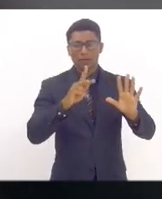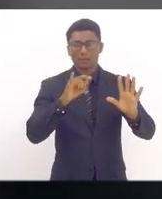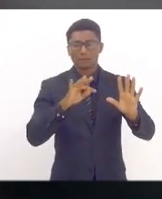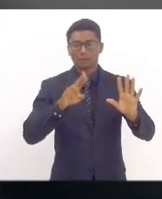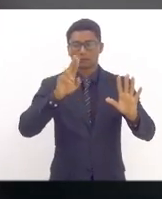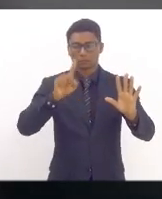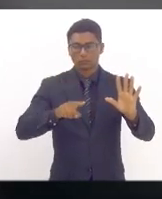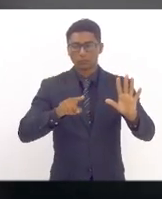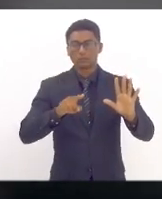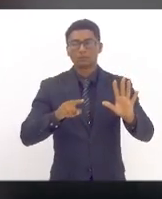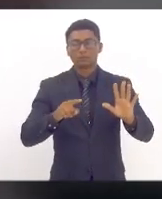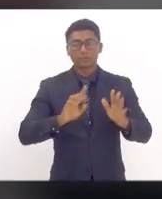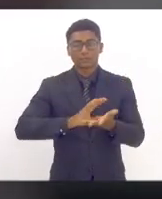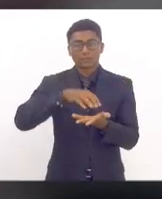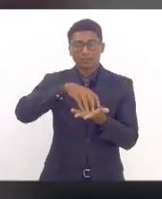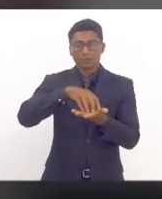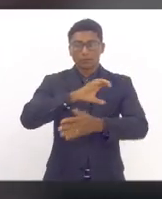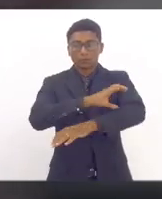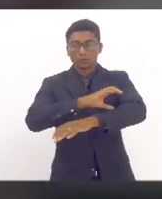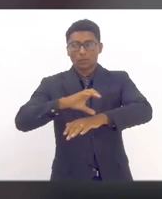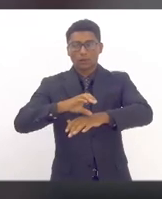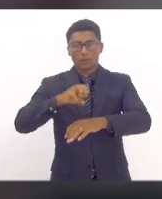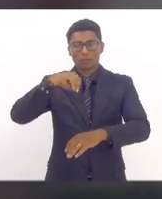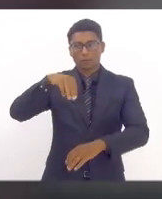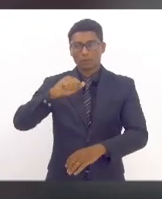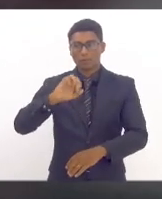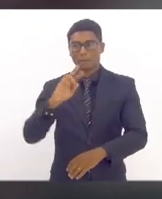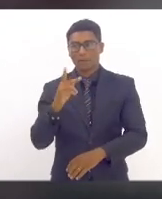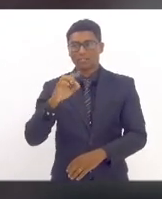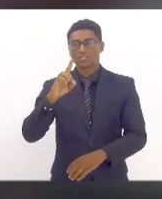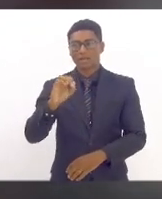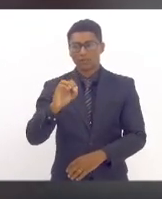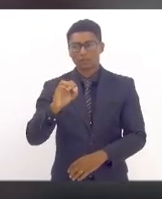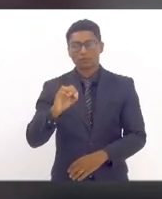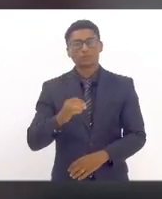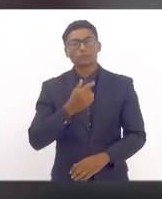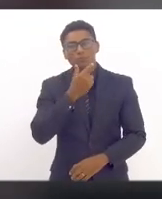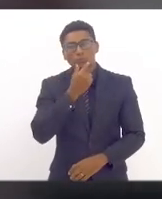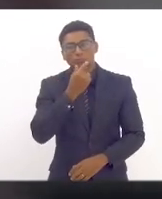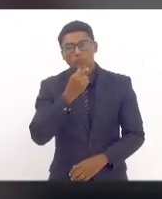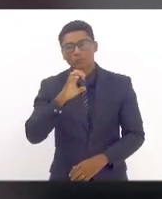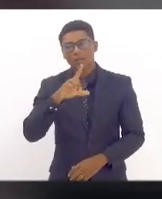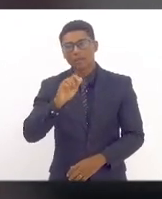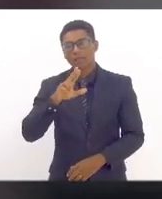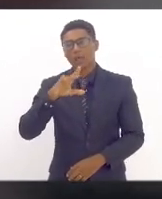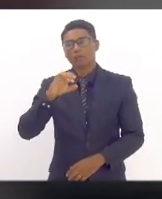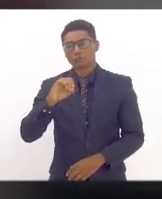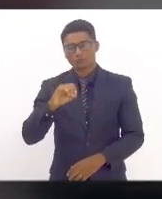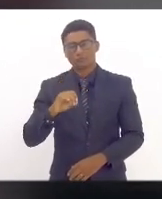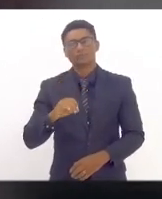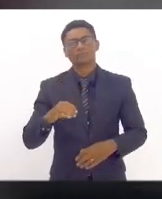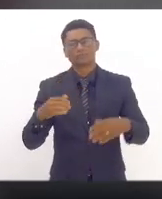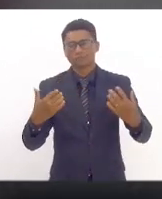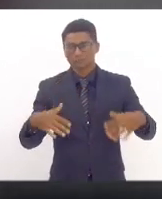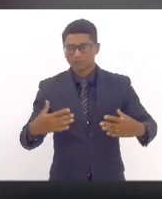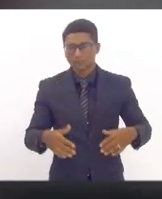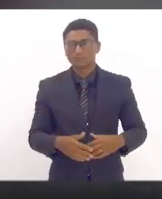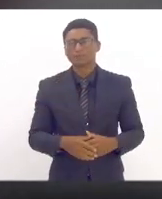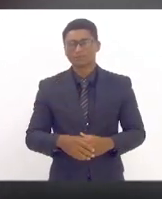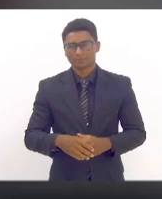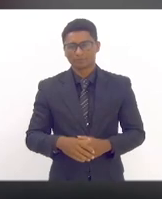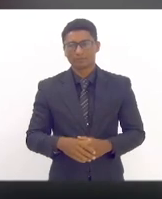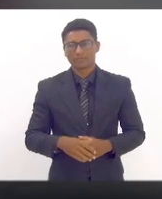Machado de Assis é o Cláudio é a cultura grande de Assis Leia tão bom onde que é